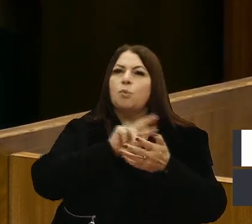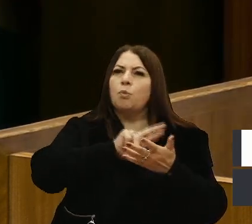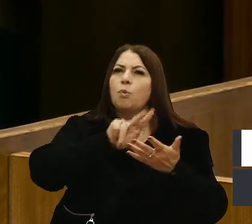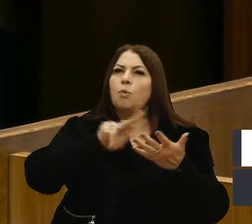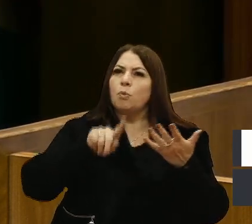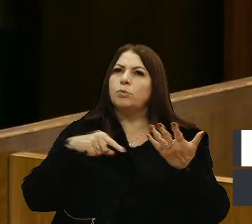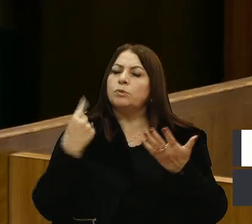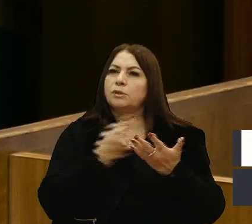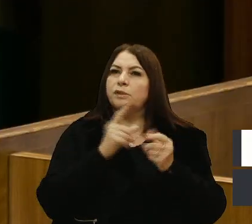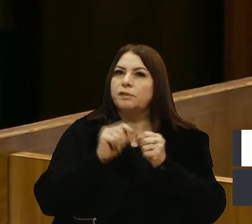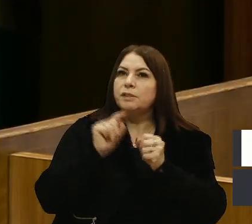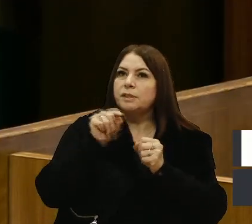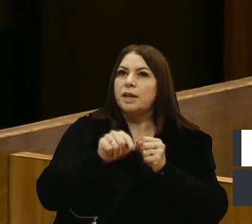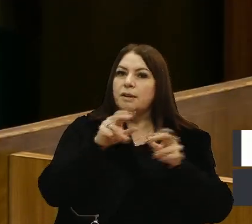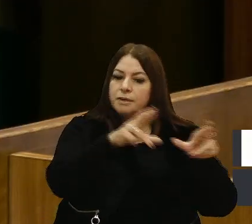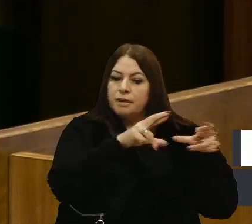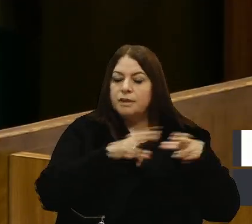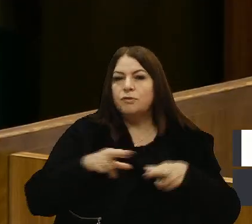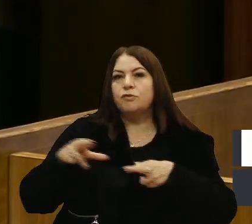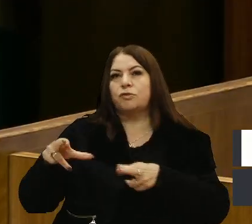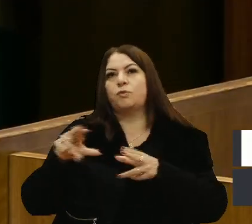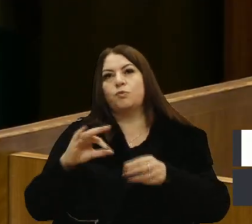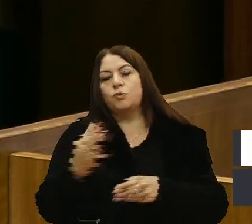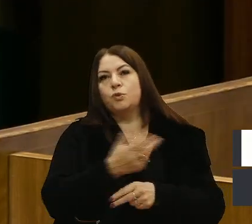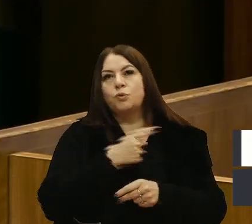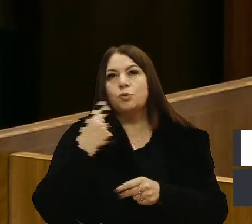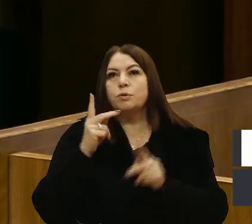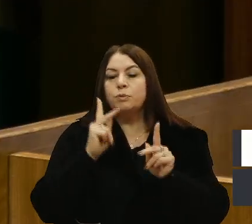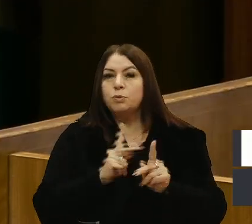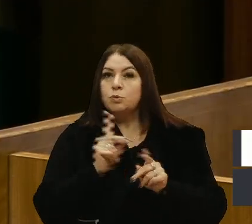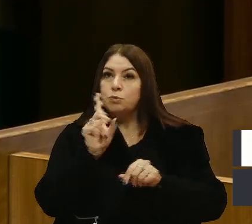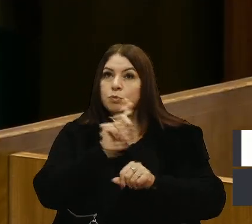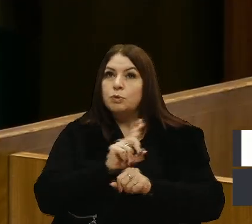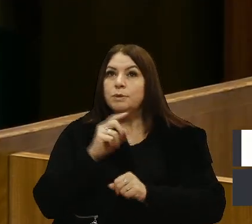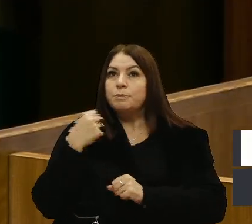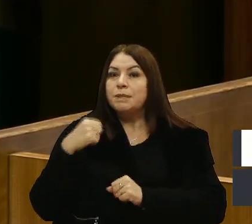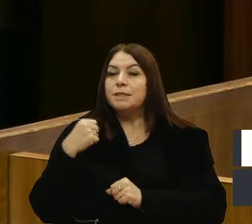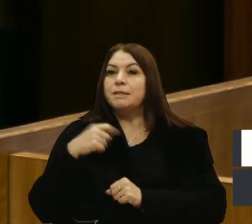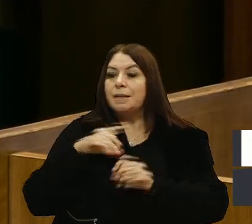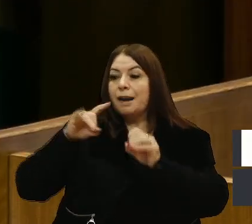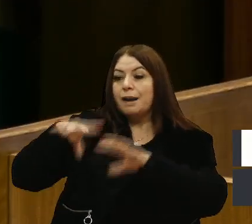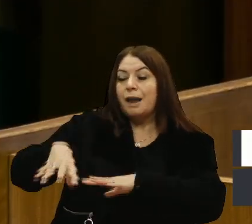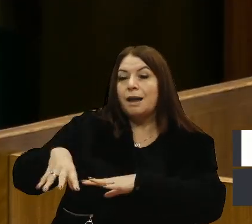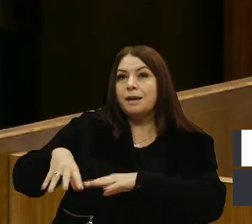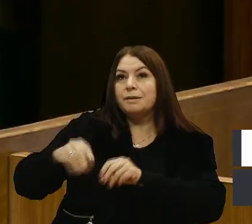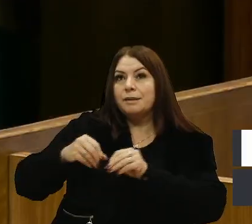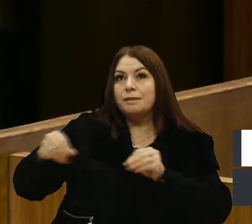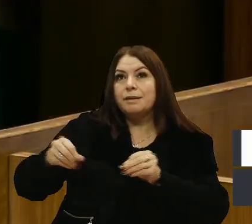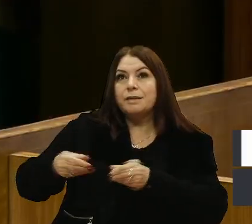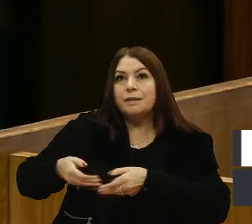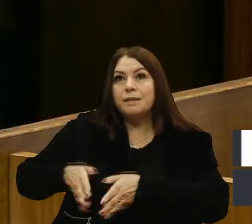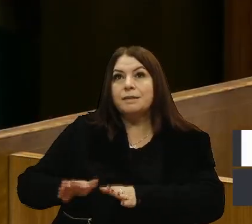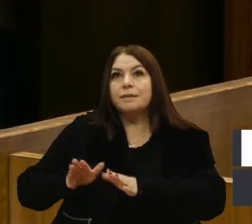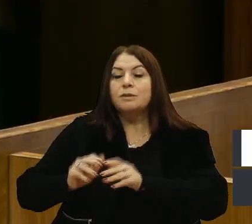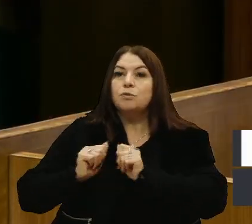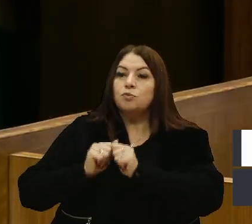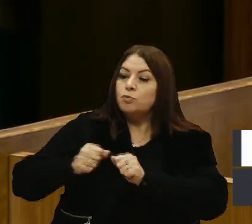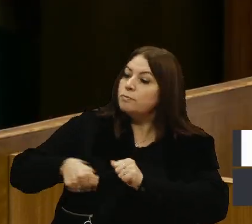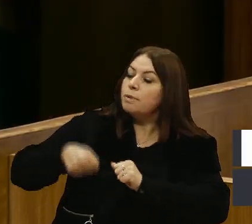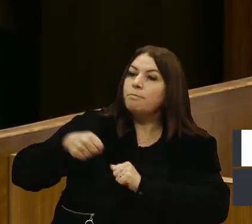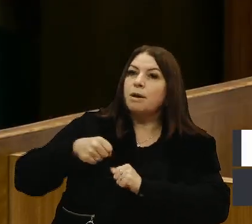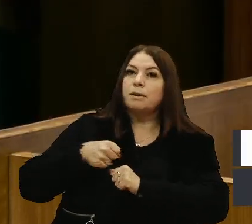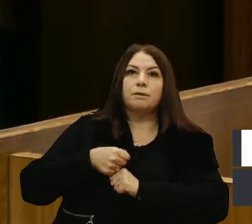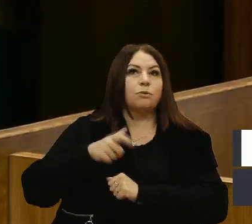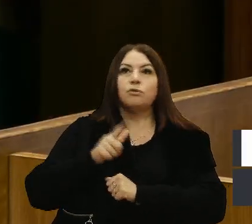que formaram esta região, e de todas as pessoas que um dia precisaram deixar sua terra de origem, carregando nas malas o que não cabia